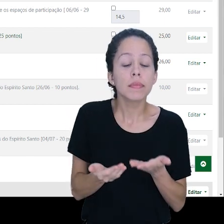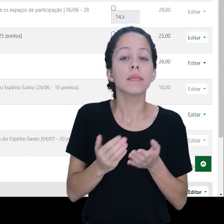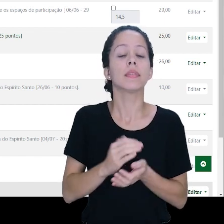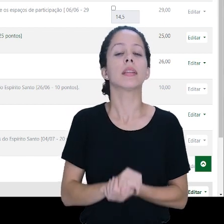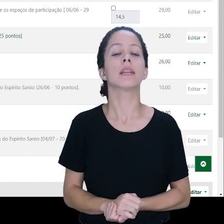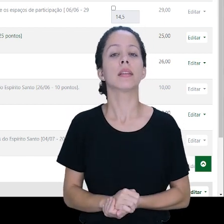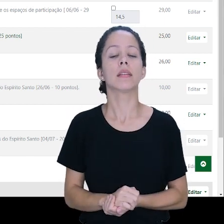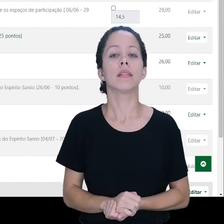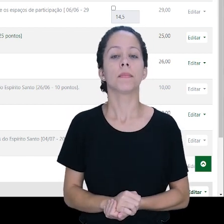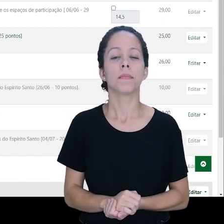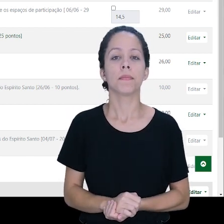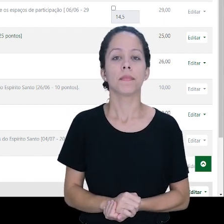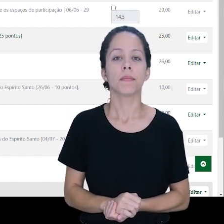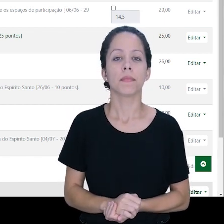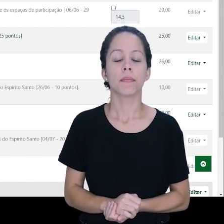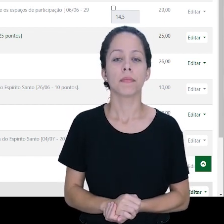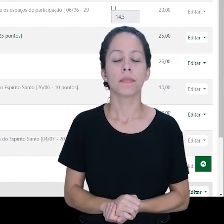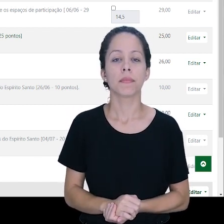pode